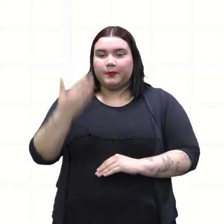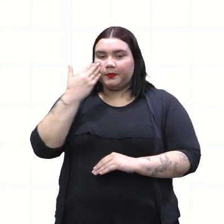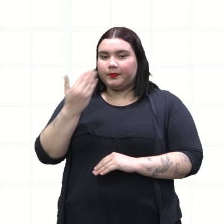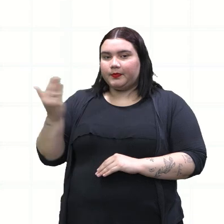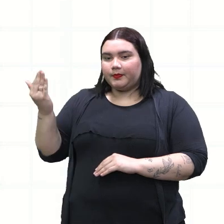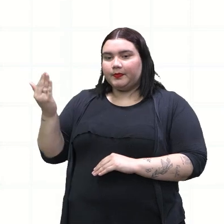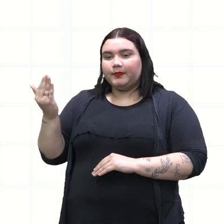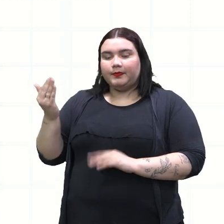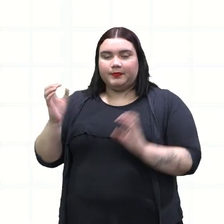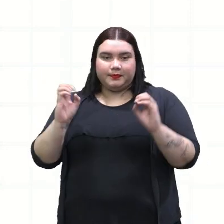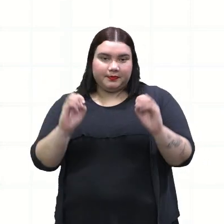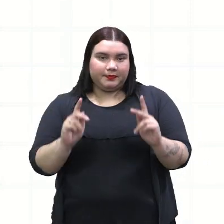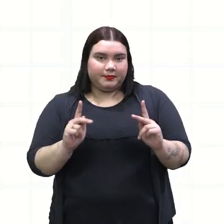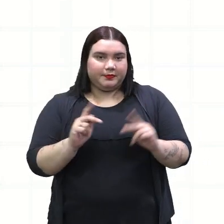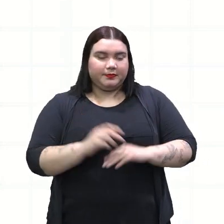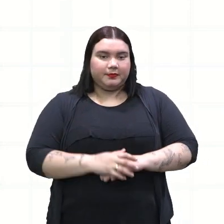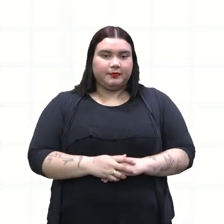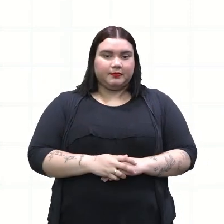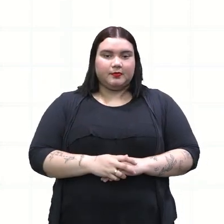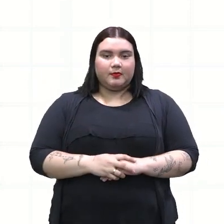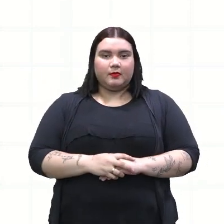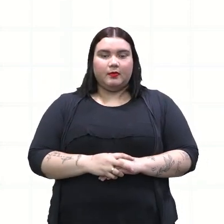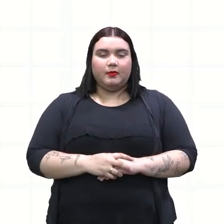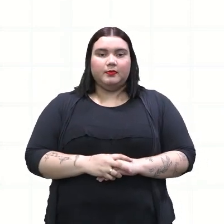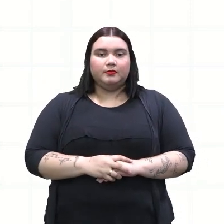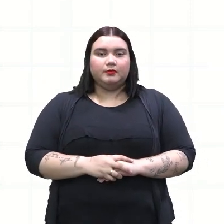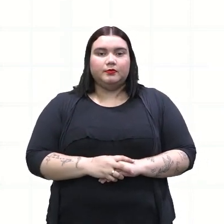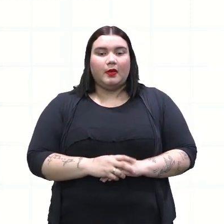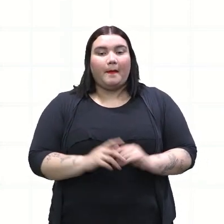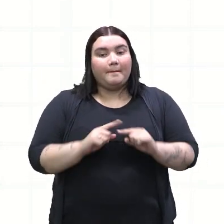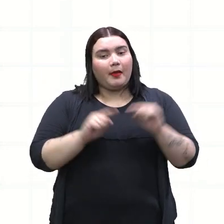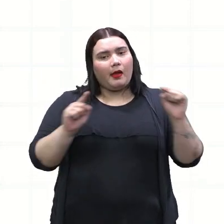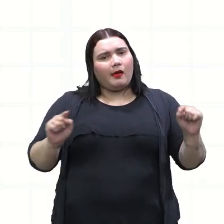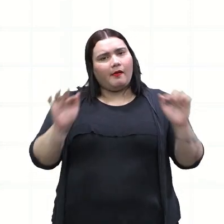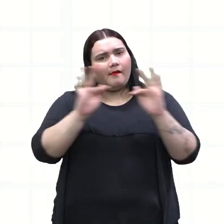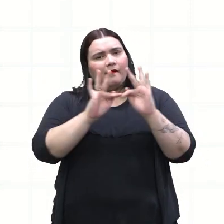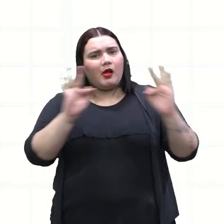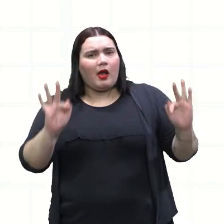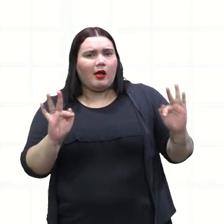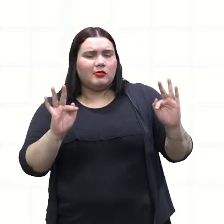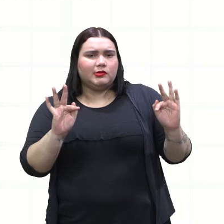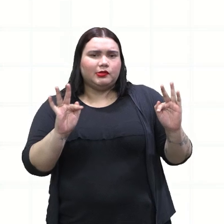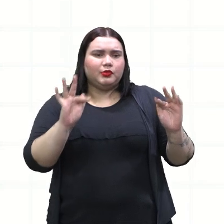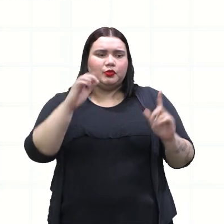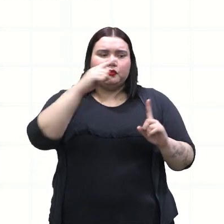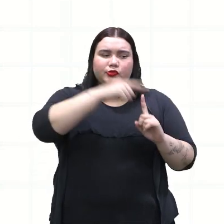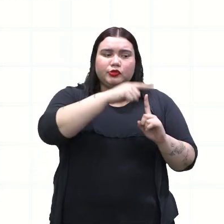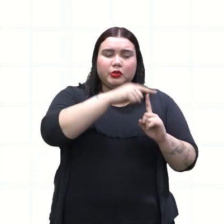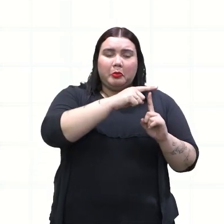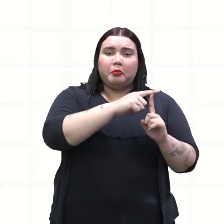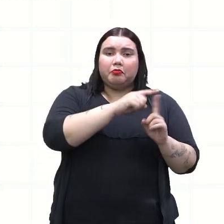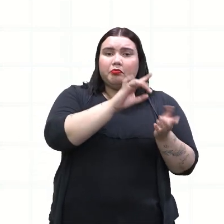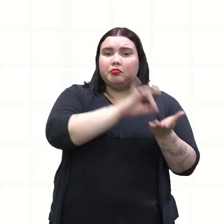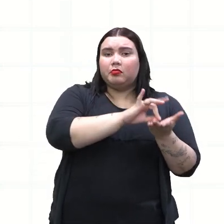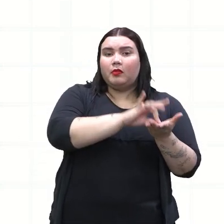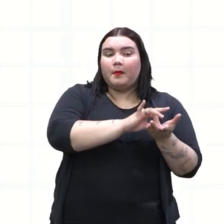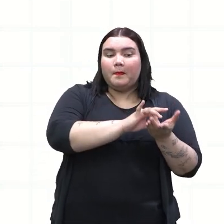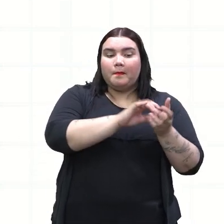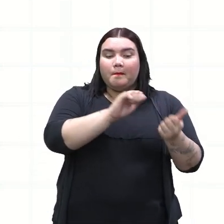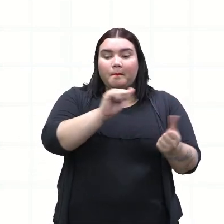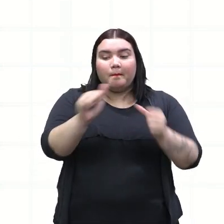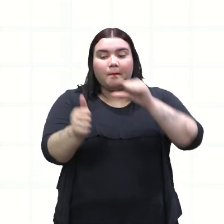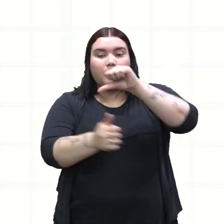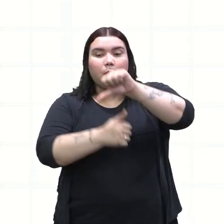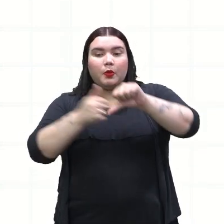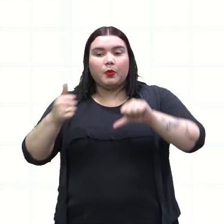mundo, right? Sim, mas esta frase está na forma afirmativa. Eu preciso transformá-la